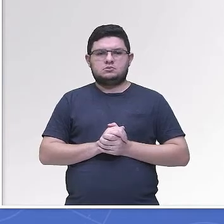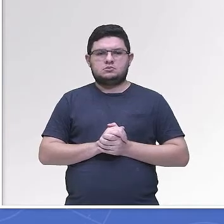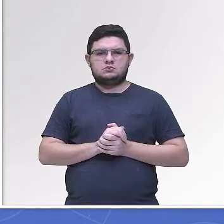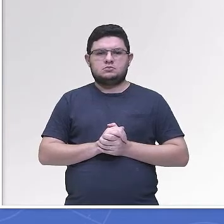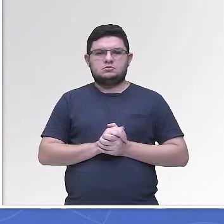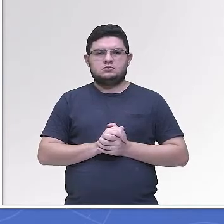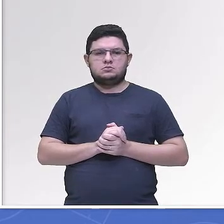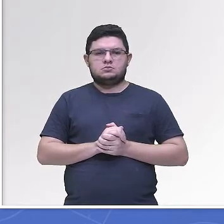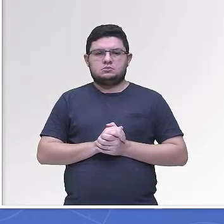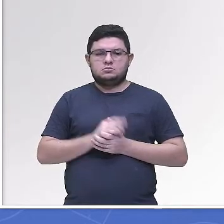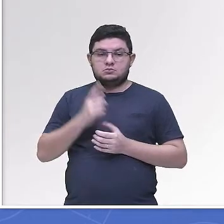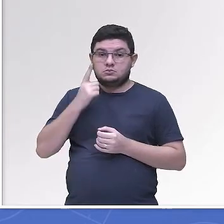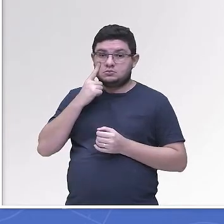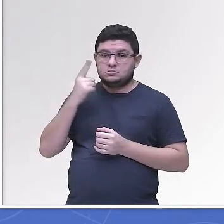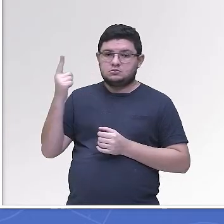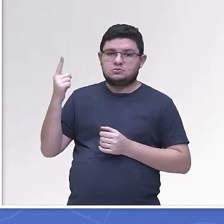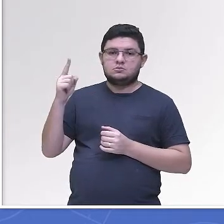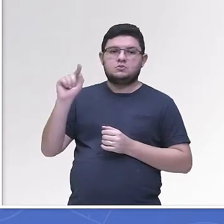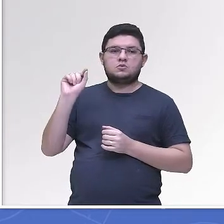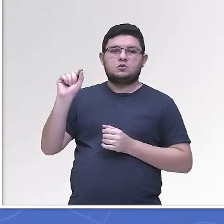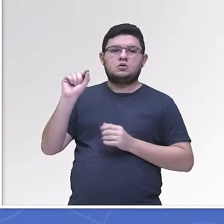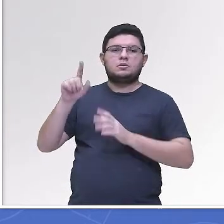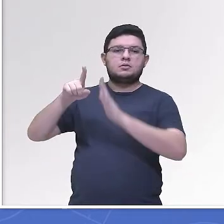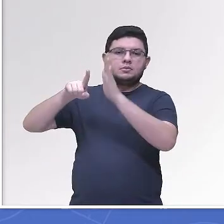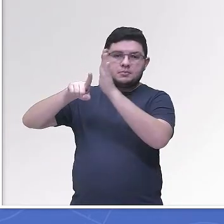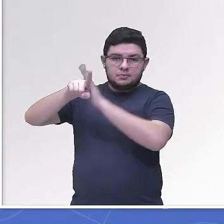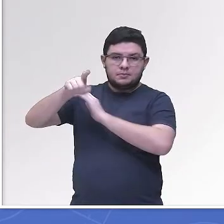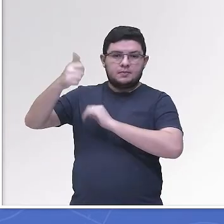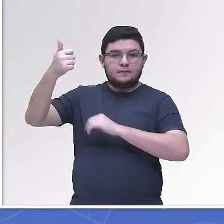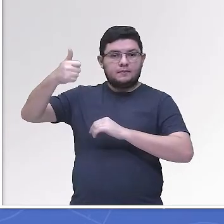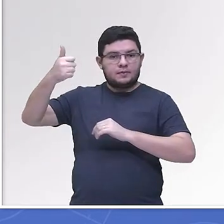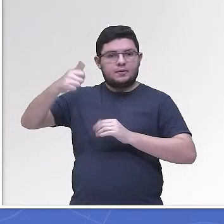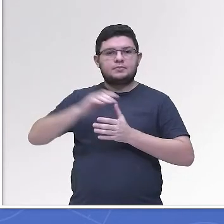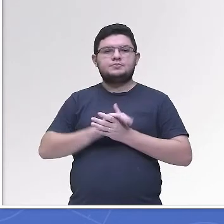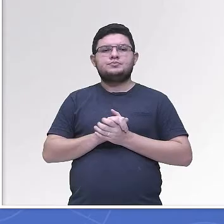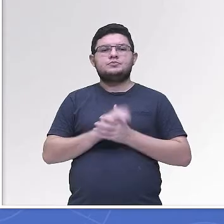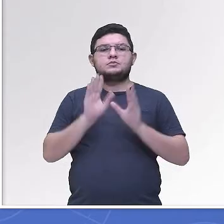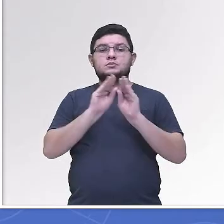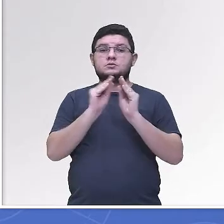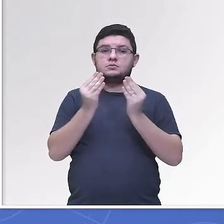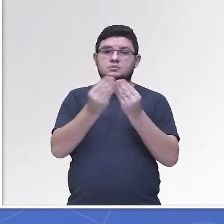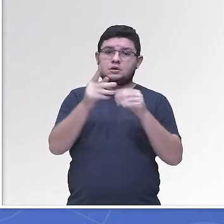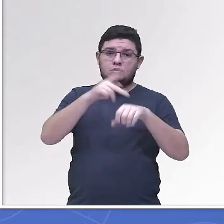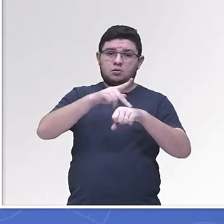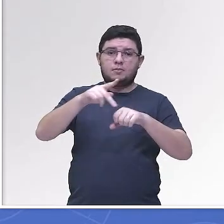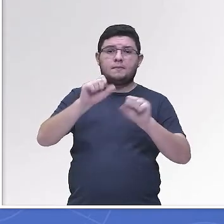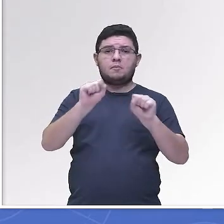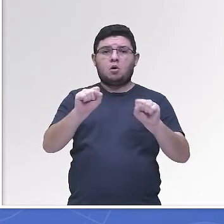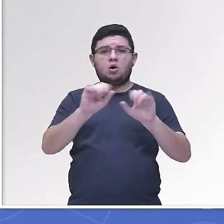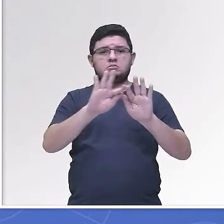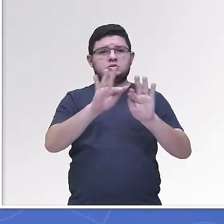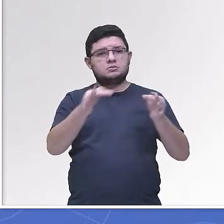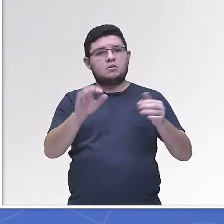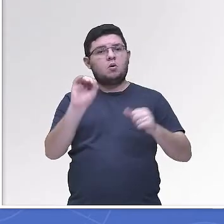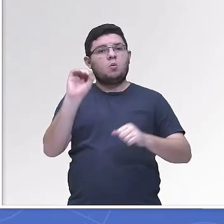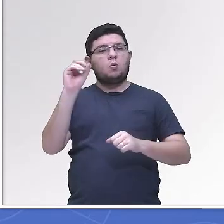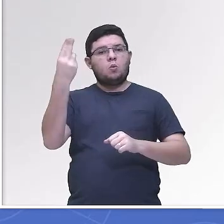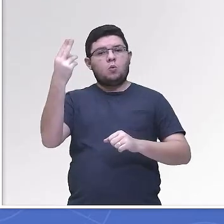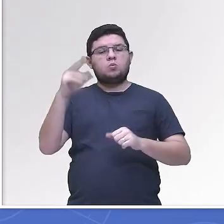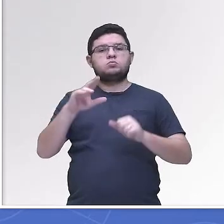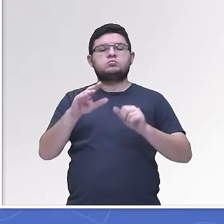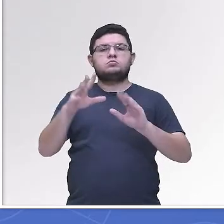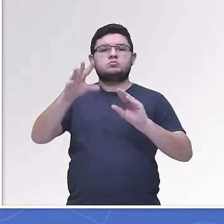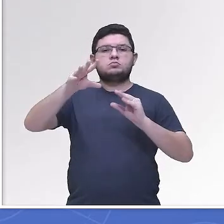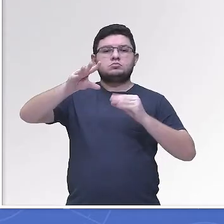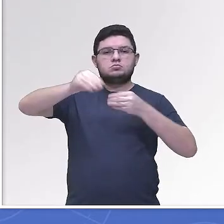Tá aqui. Primeira questão. As substâncias puras podem ser simples ou compostas. Ok. Considerando-se esse modo